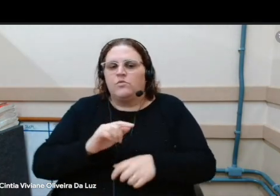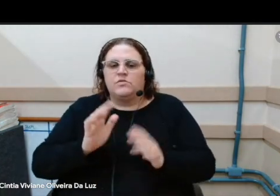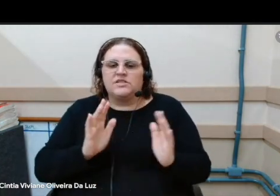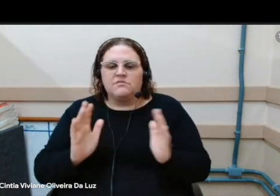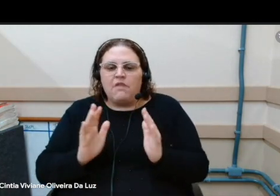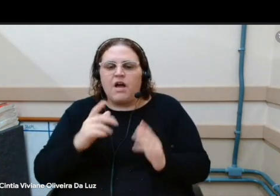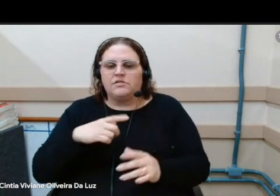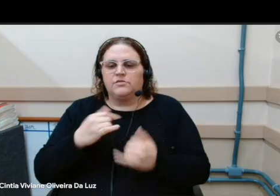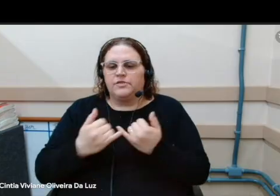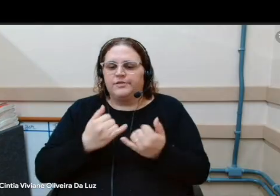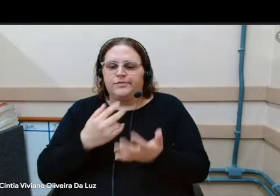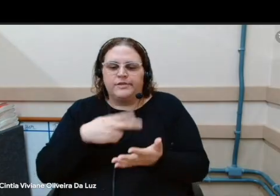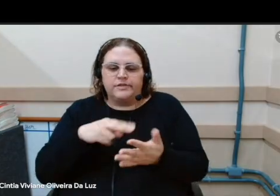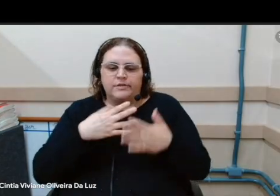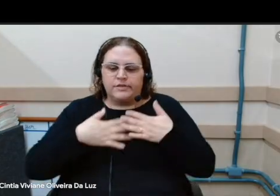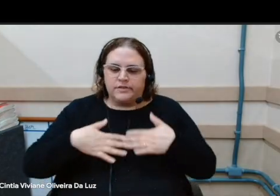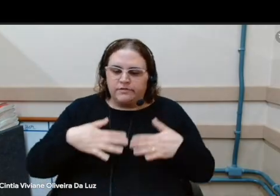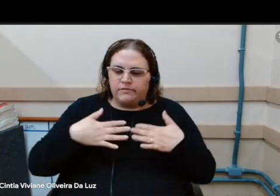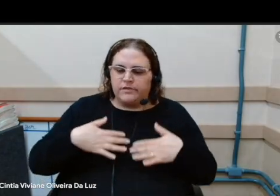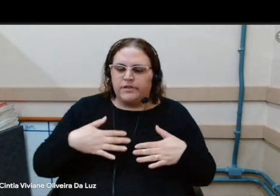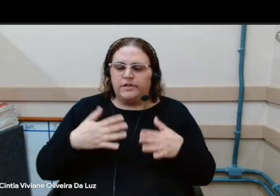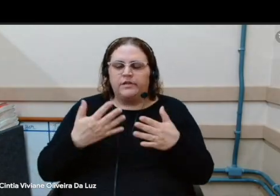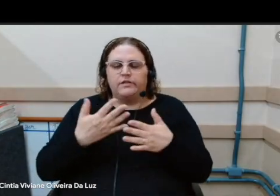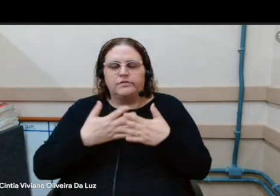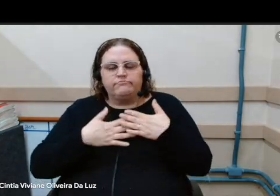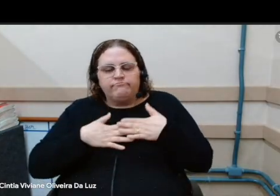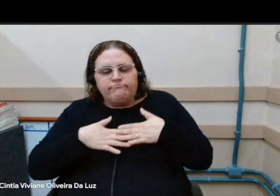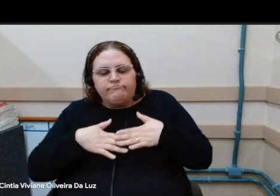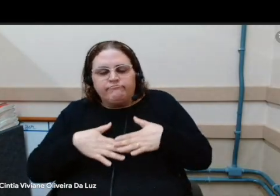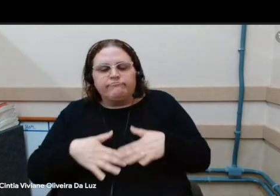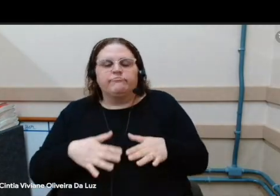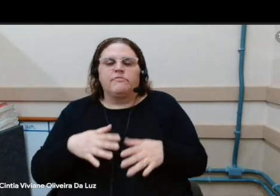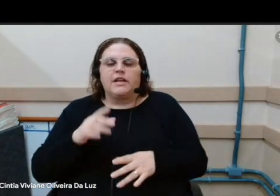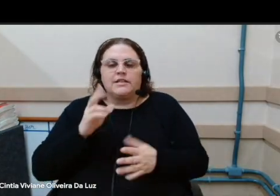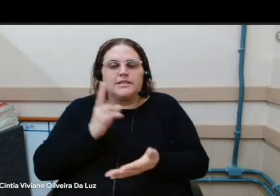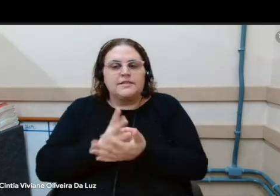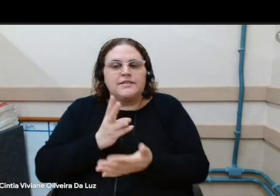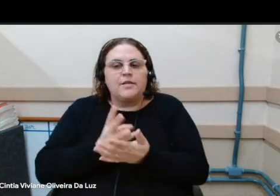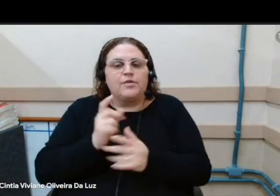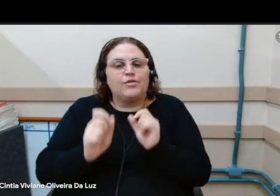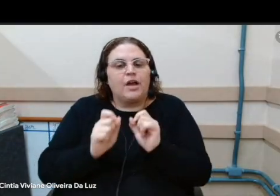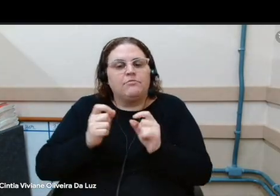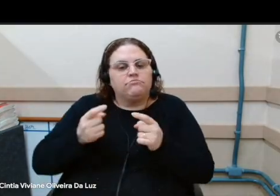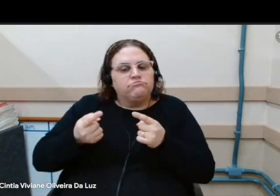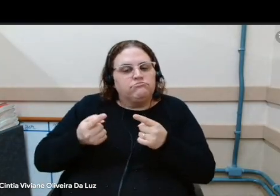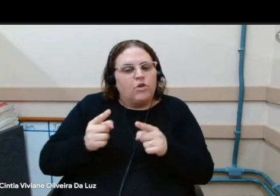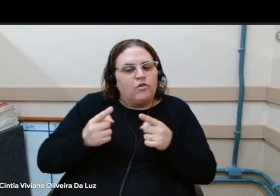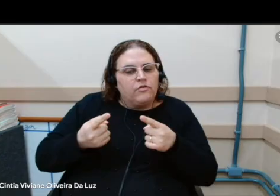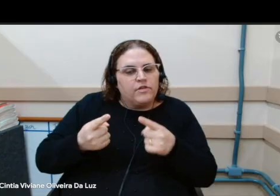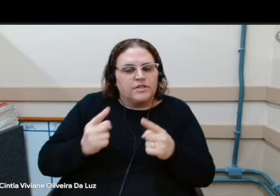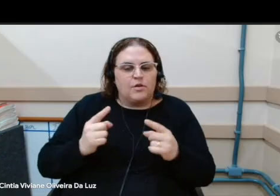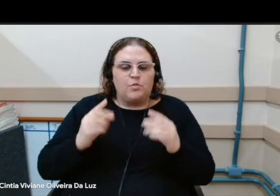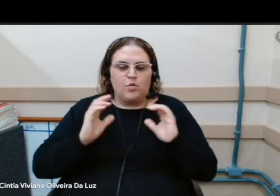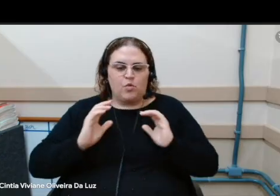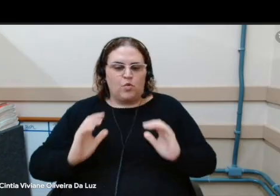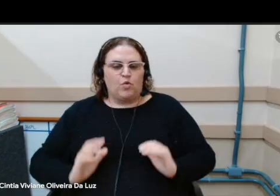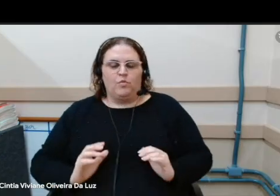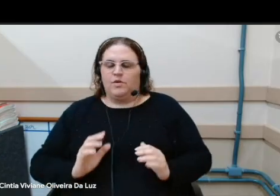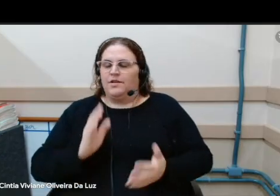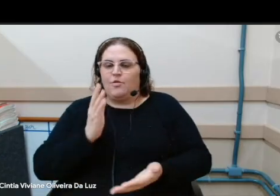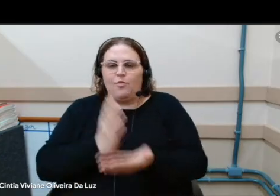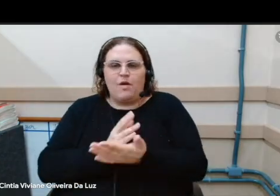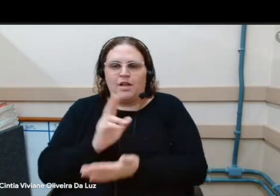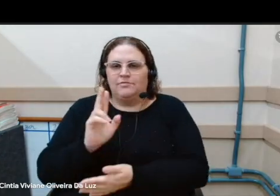tranquila mais lenta é sempre uma provocação para um corpo que não para quieto literalmente